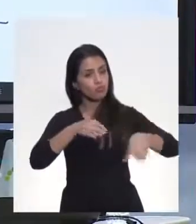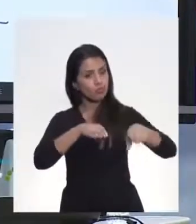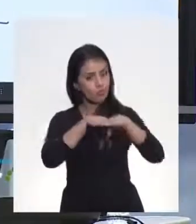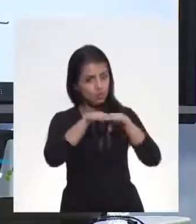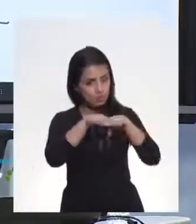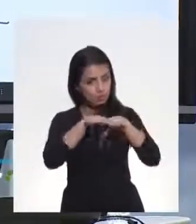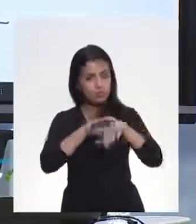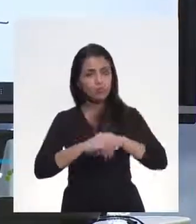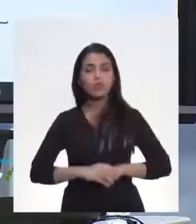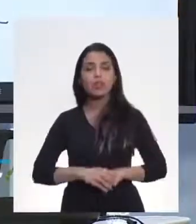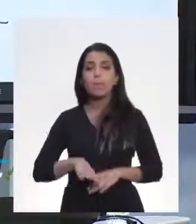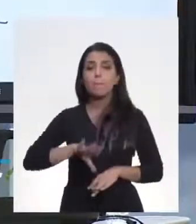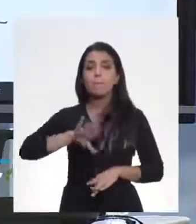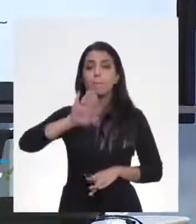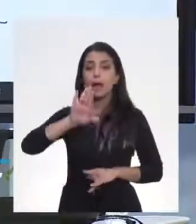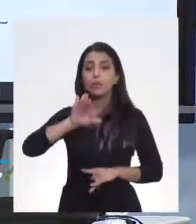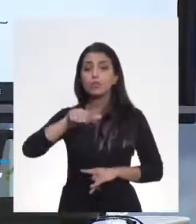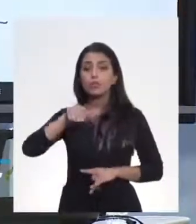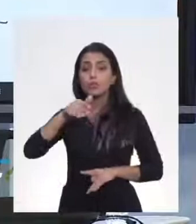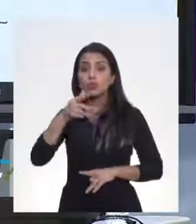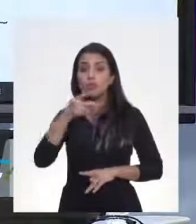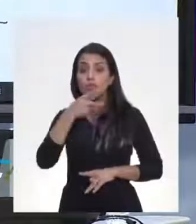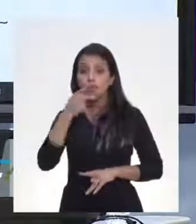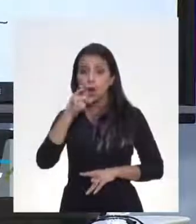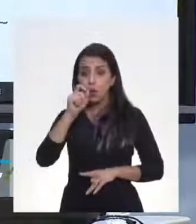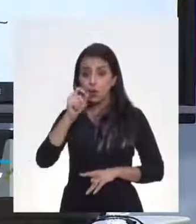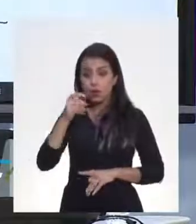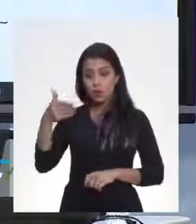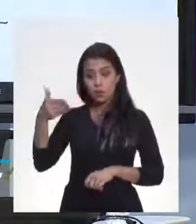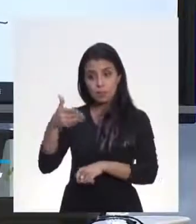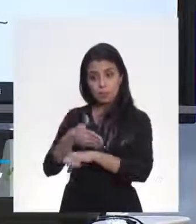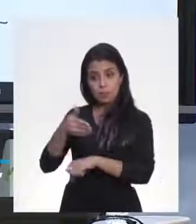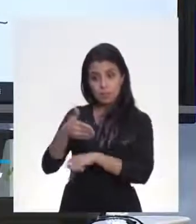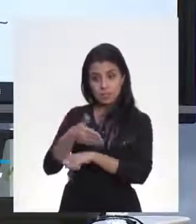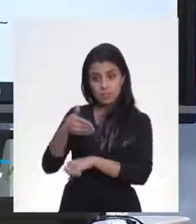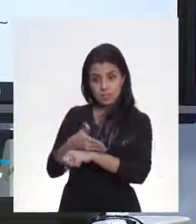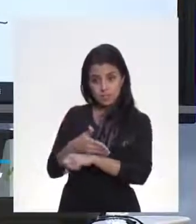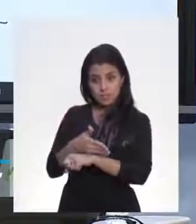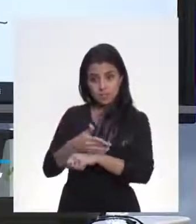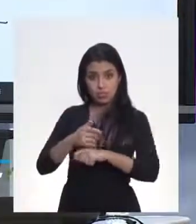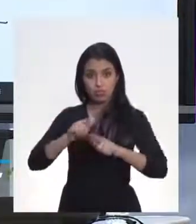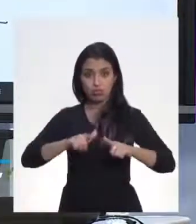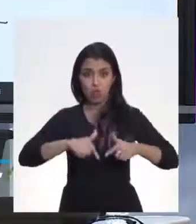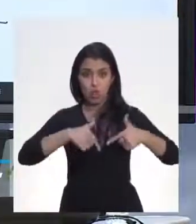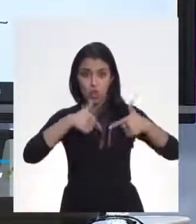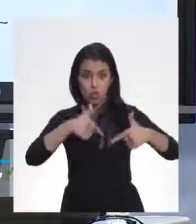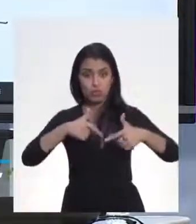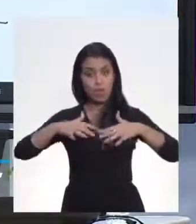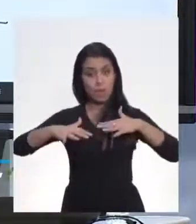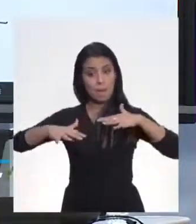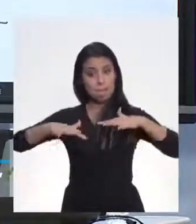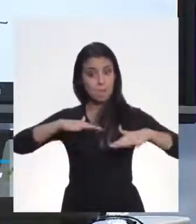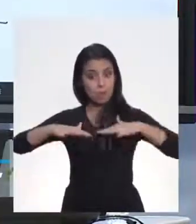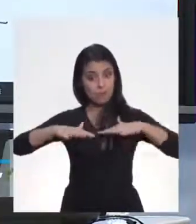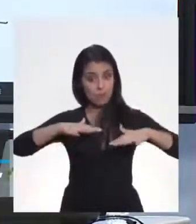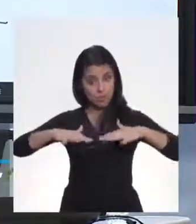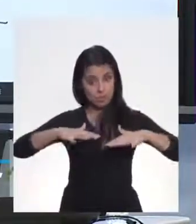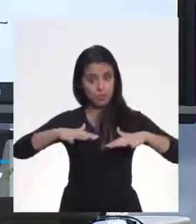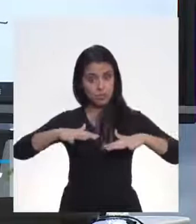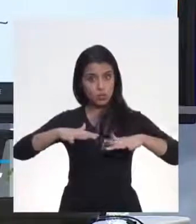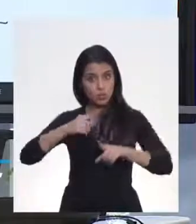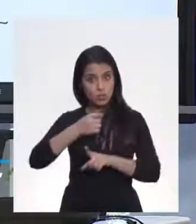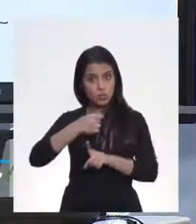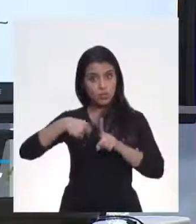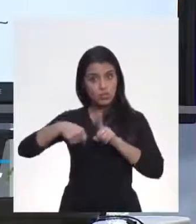que eu coloquei que participam de lutas e movimentos sociais, eu restringi